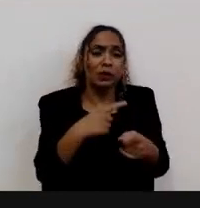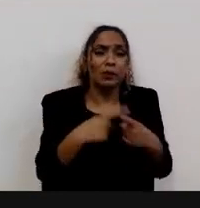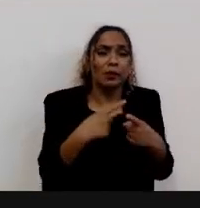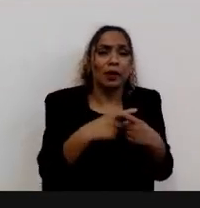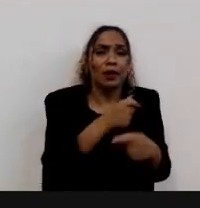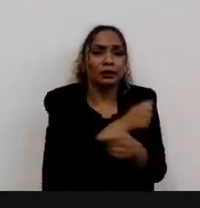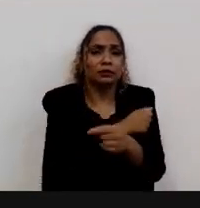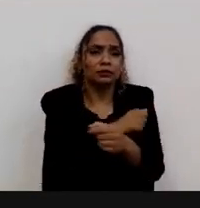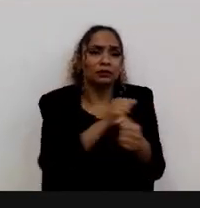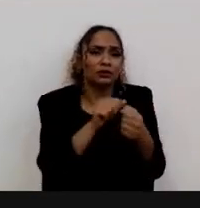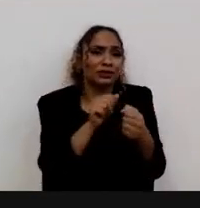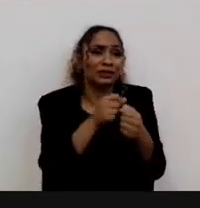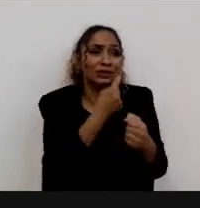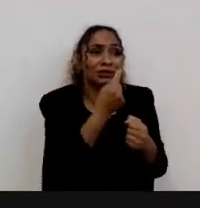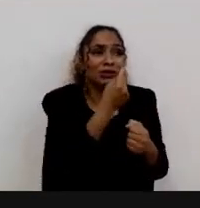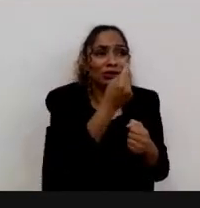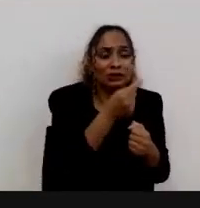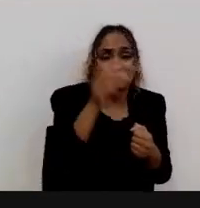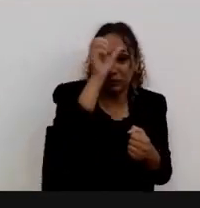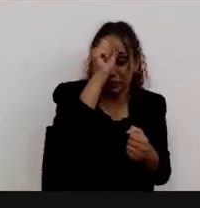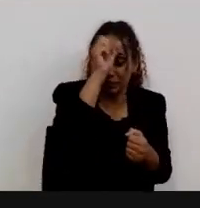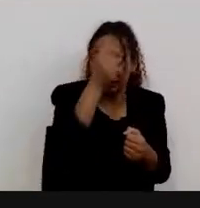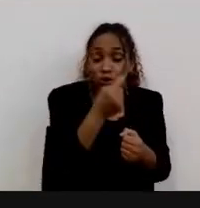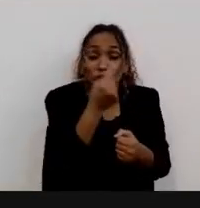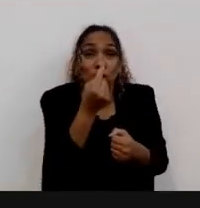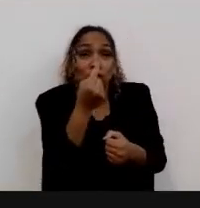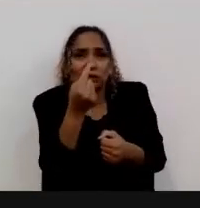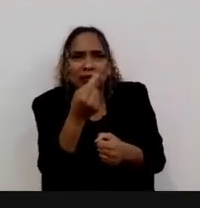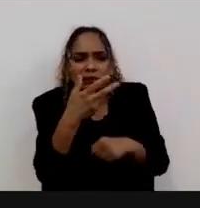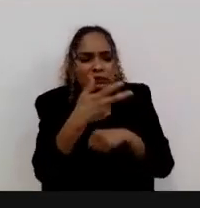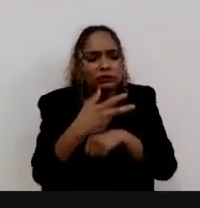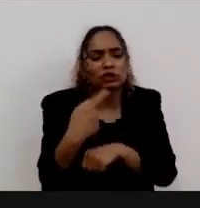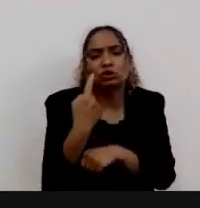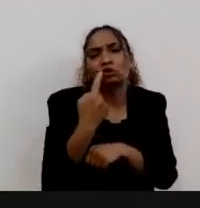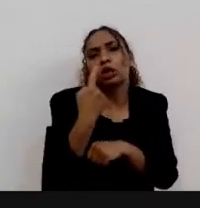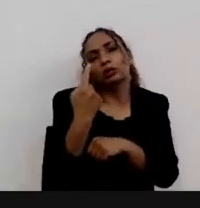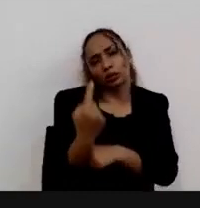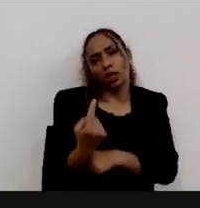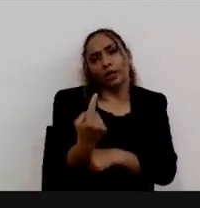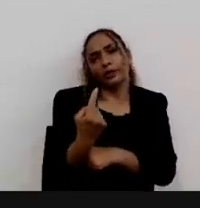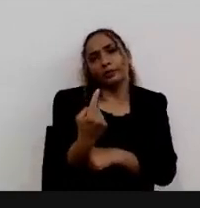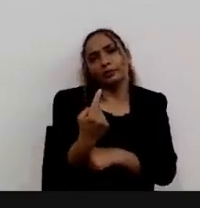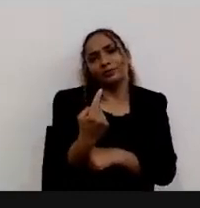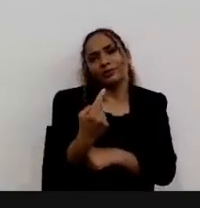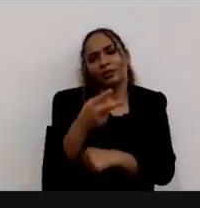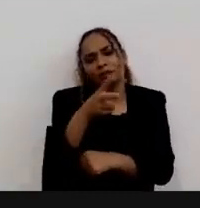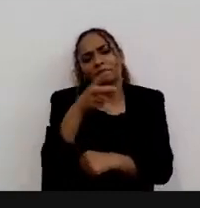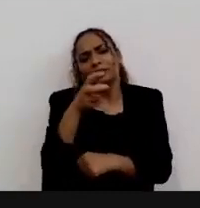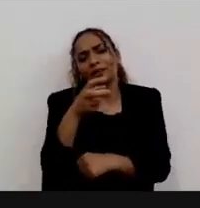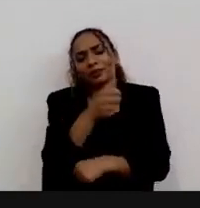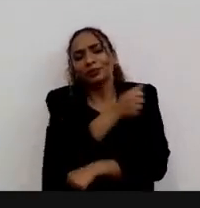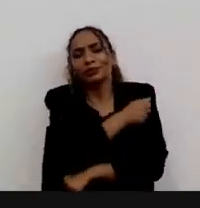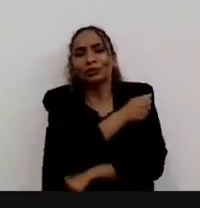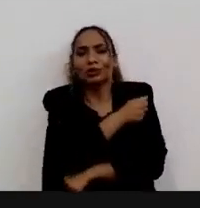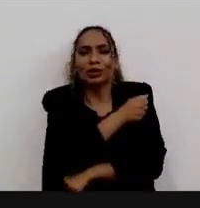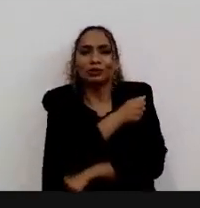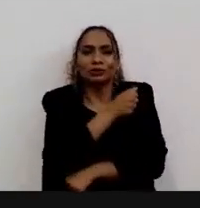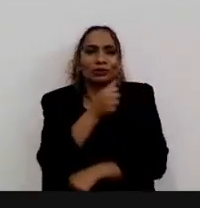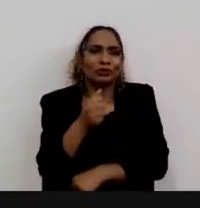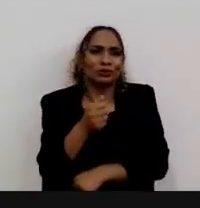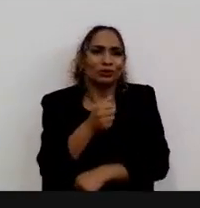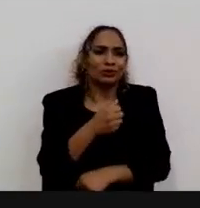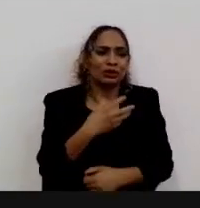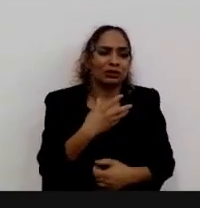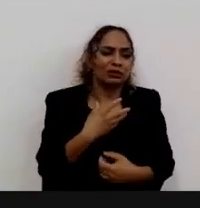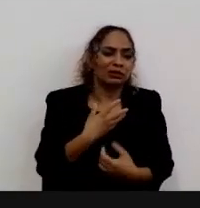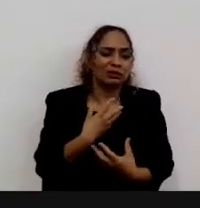fazer sozinho, né, aprender sozinho praticamente, assistir os vídeos sozinhos e se virar, a gente vê que muitos alunos